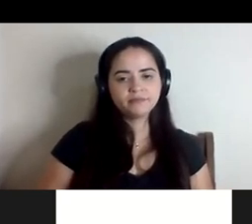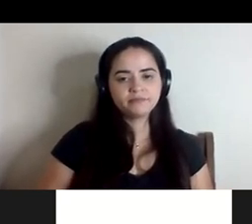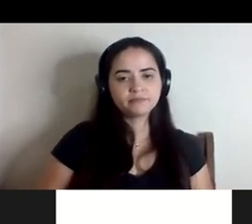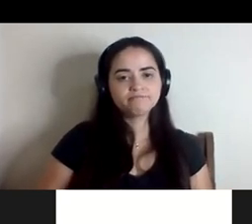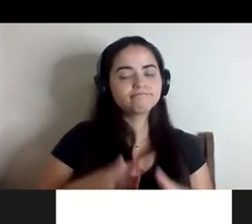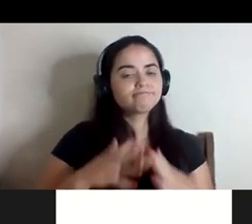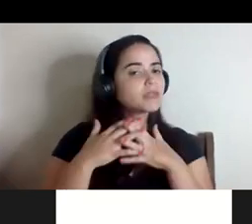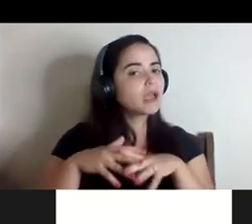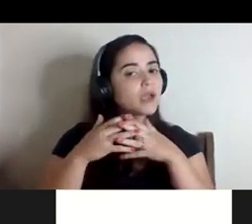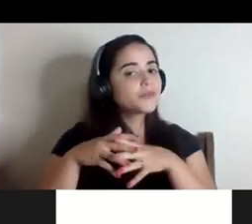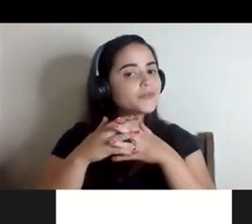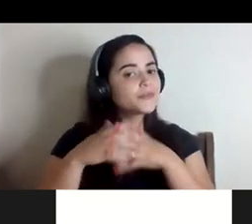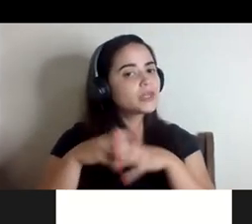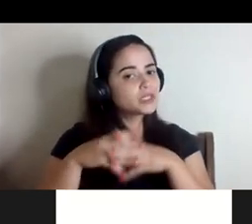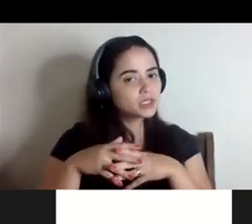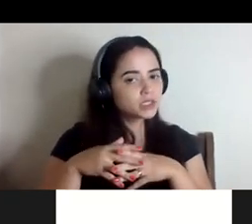refletido e,